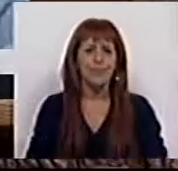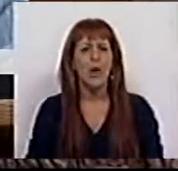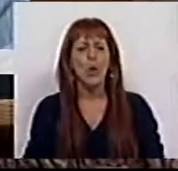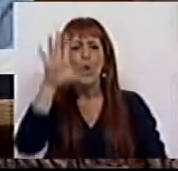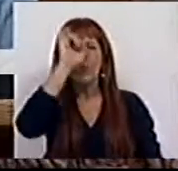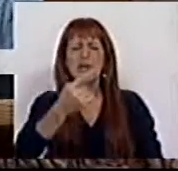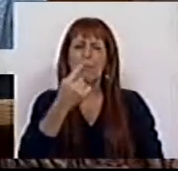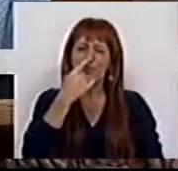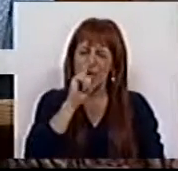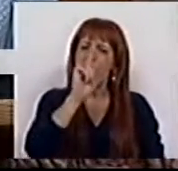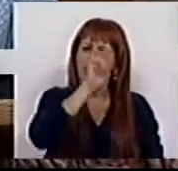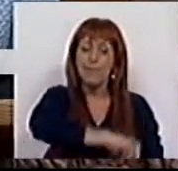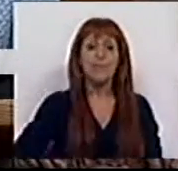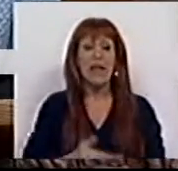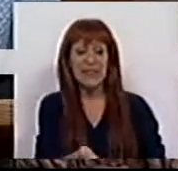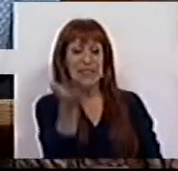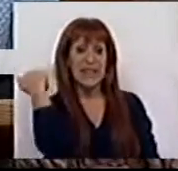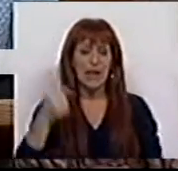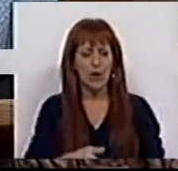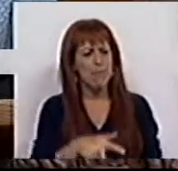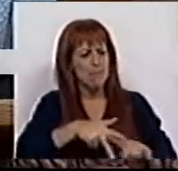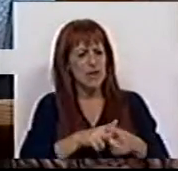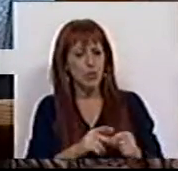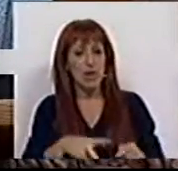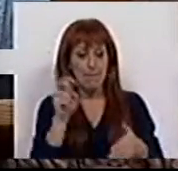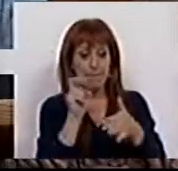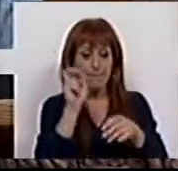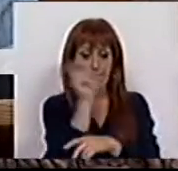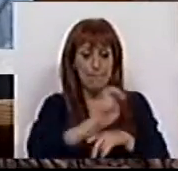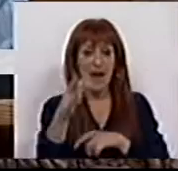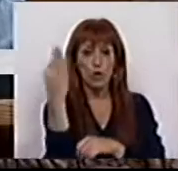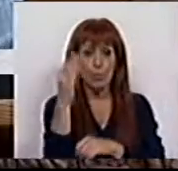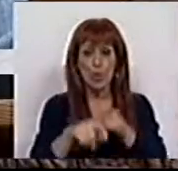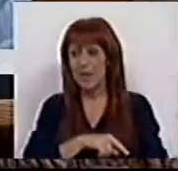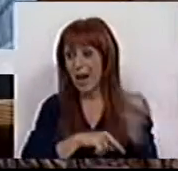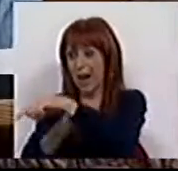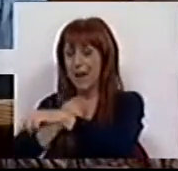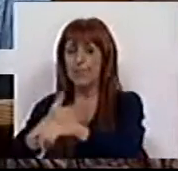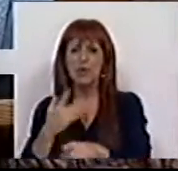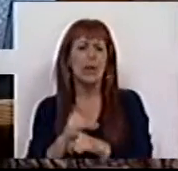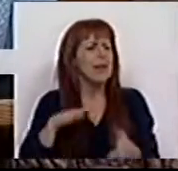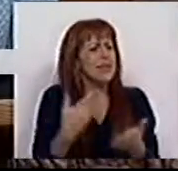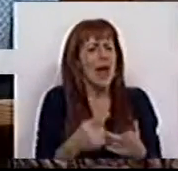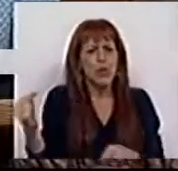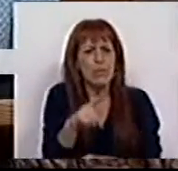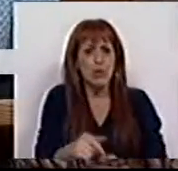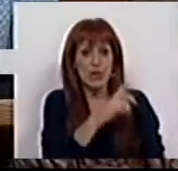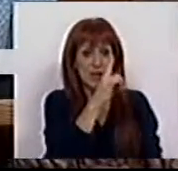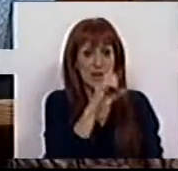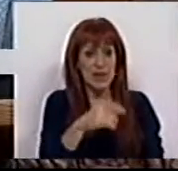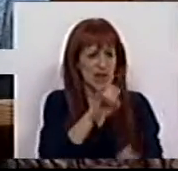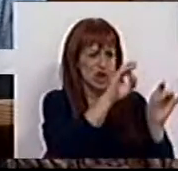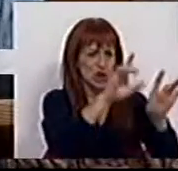O Governo prefere retirar a manutenção do metro do Porto à EMF, provocando pelo menos